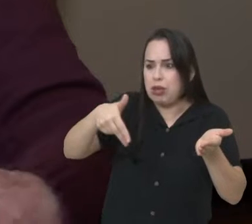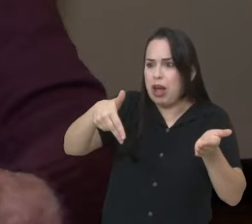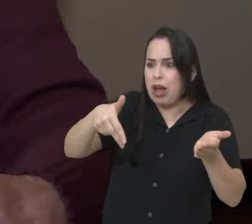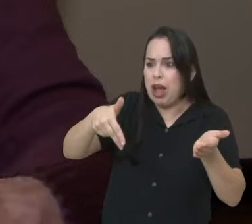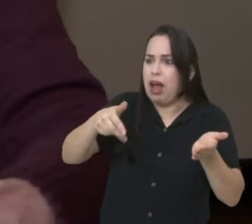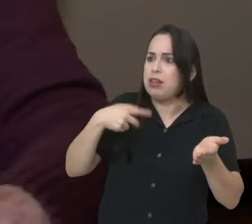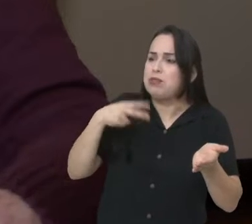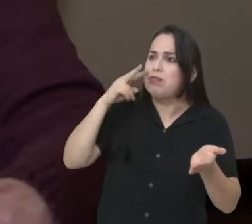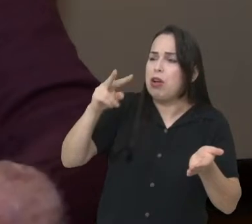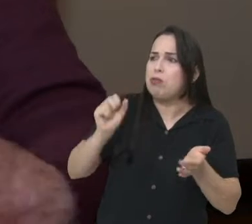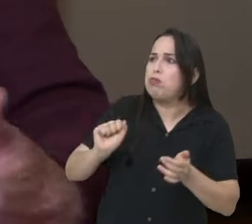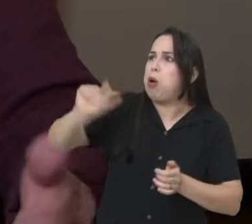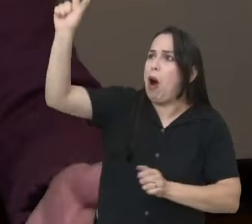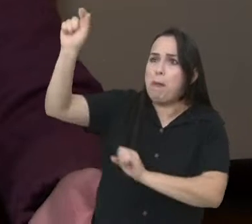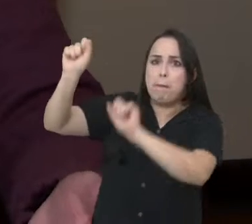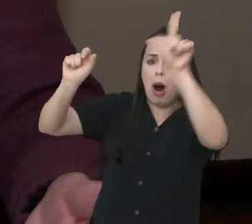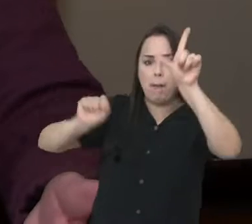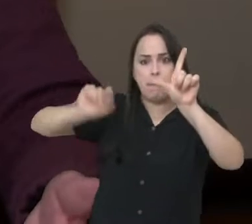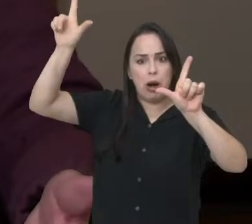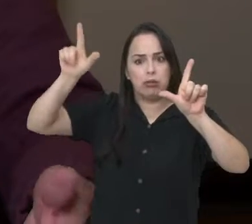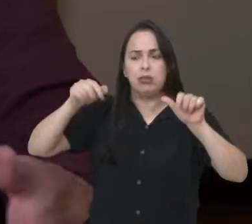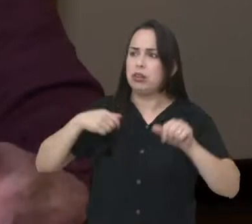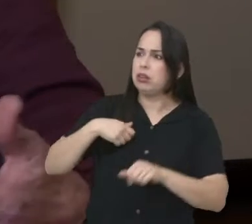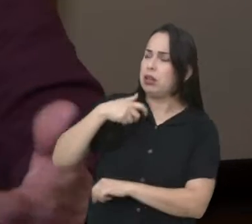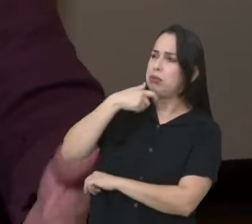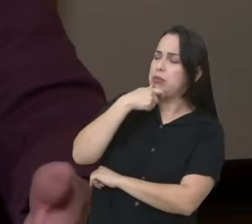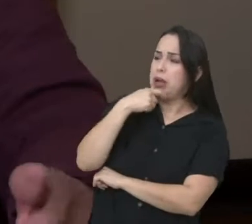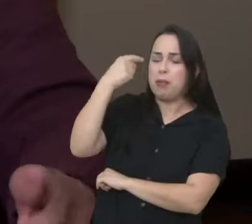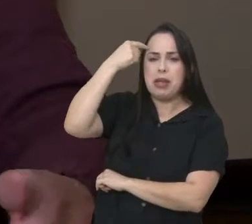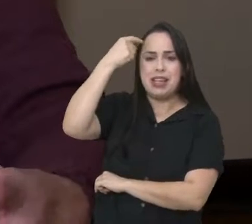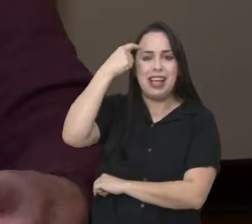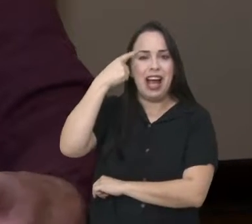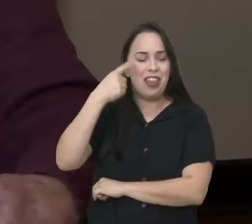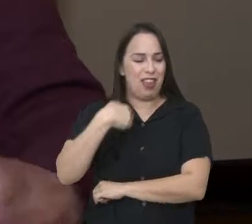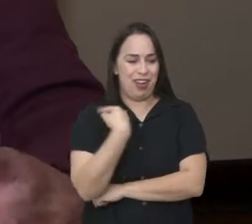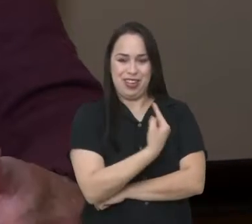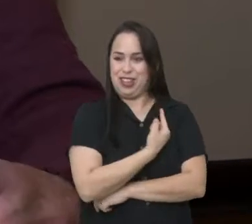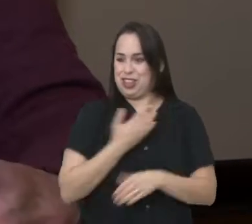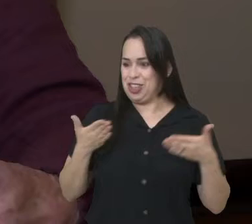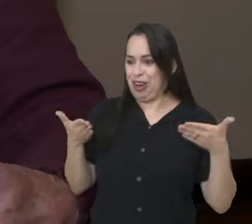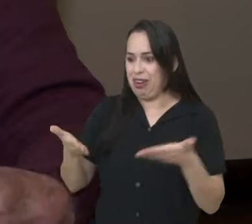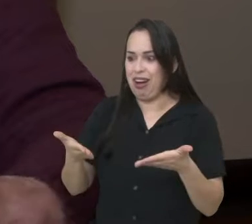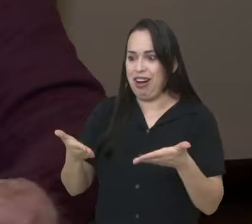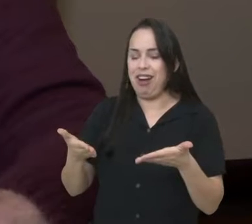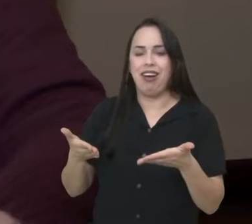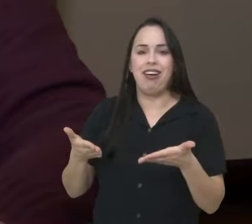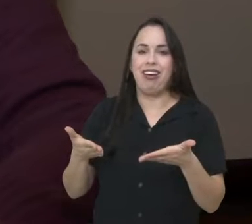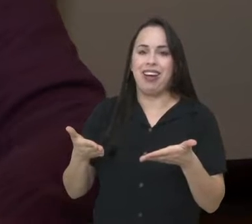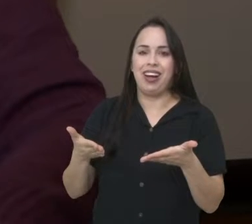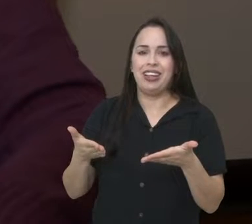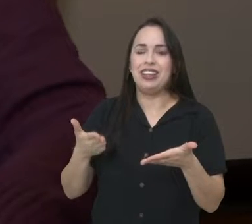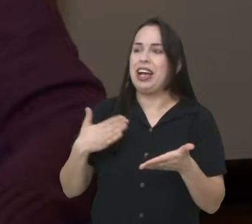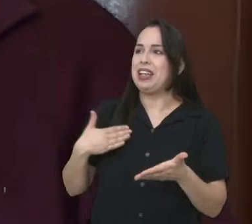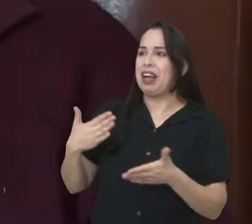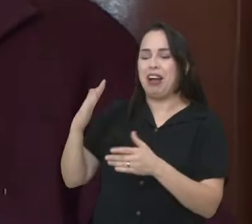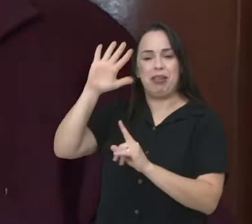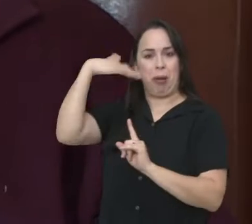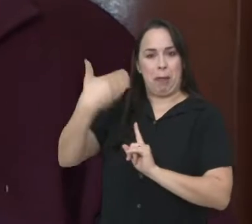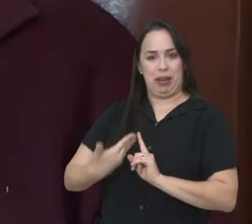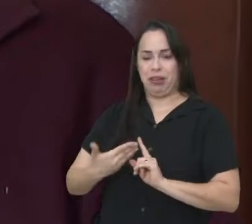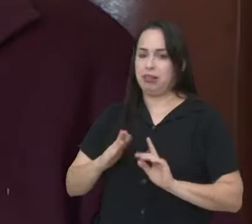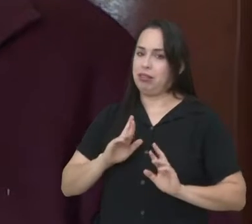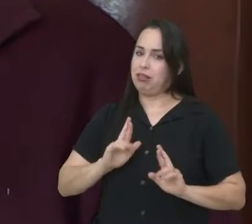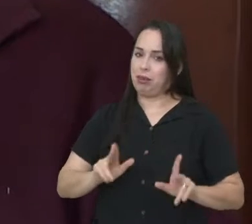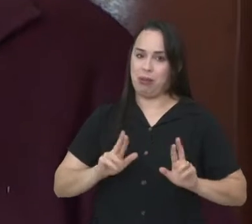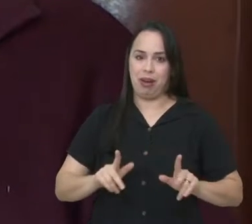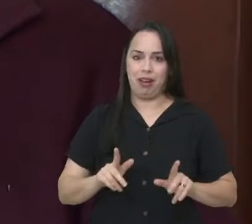fogos, festa e tudo, eles acharam que era por causa que eles estavam chegando. E não era, era a proclamação da República. Ele,